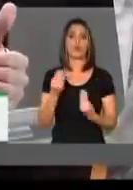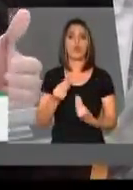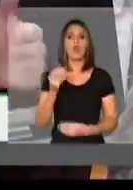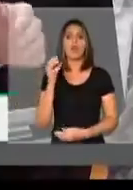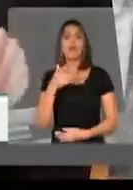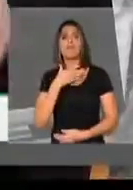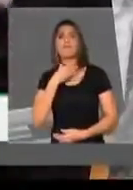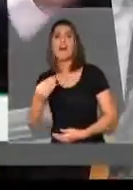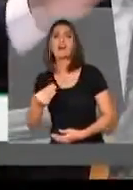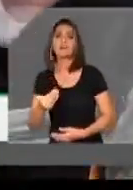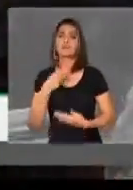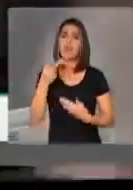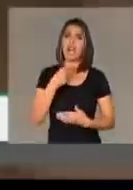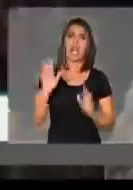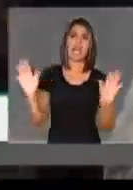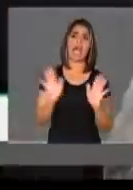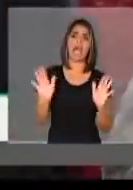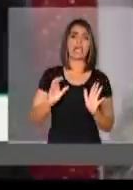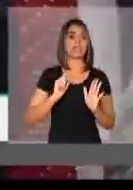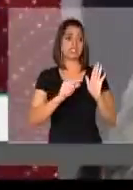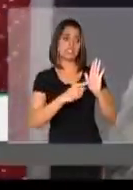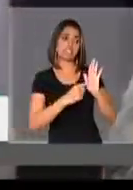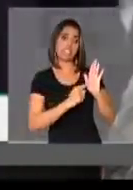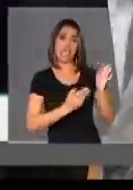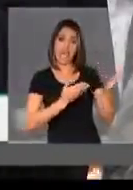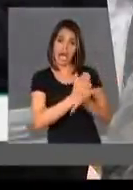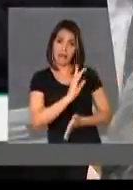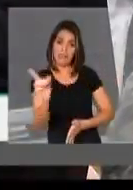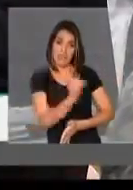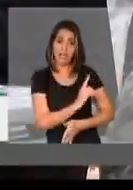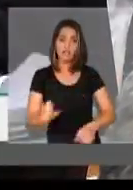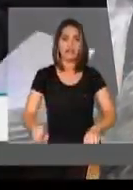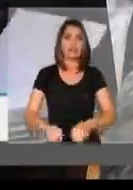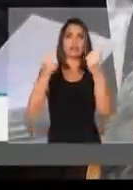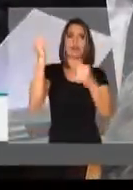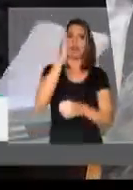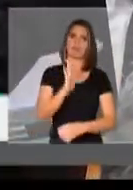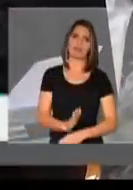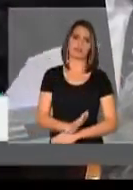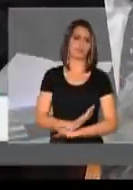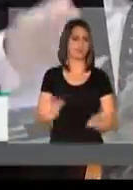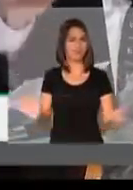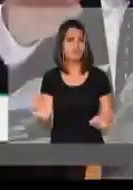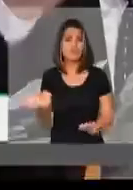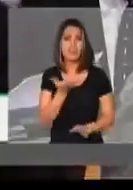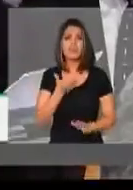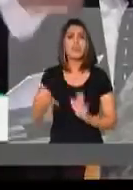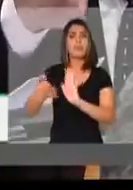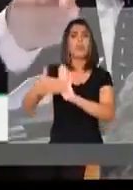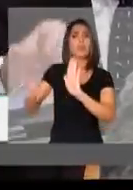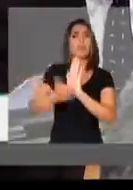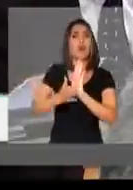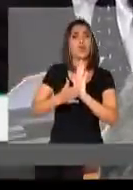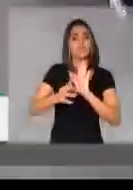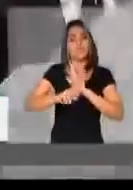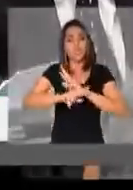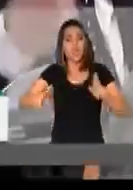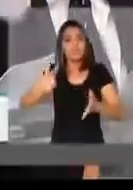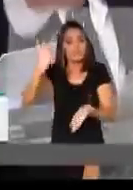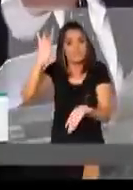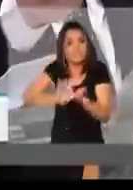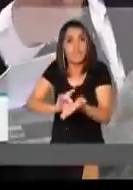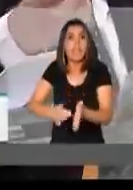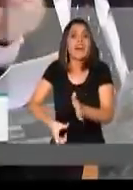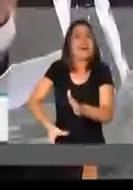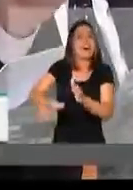líder do governo para cá dizer, se não fizer reforma da Previdência, quebra o Estado. Então eu queria começar minha fala com propostas concretas,